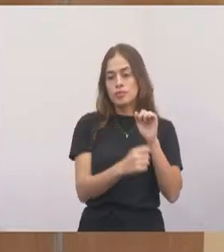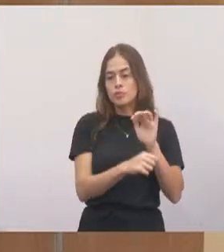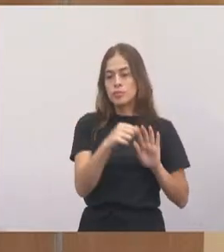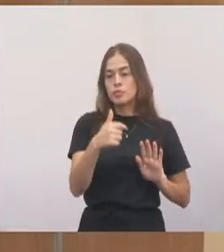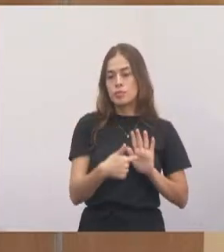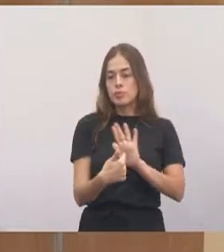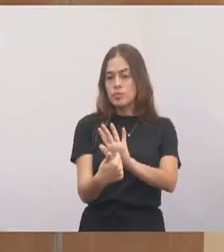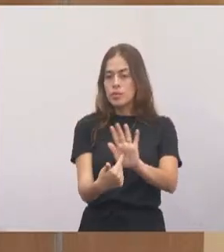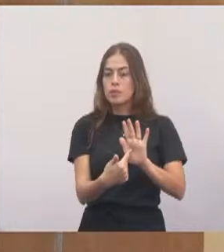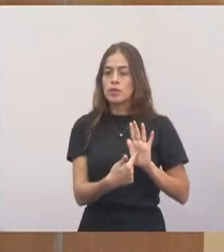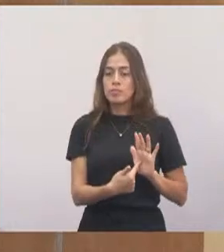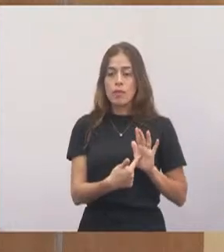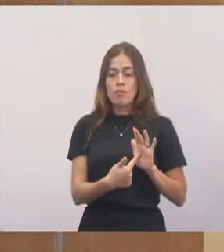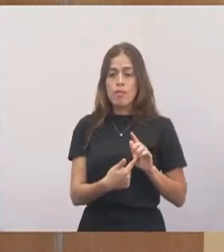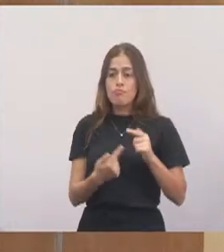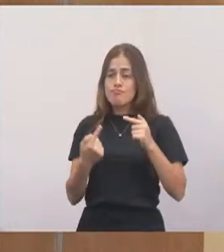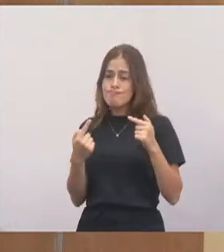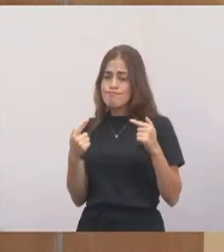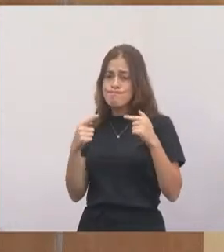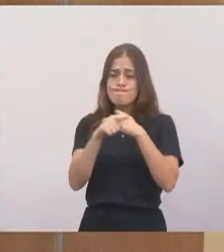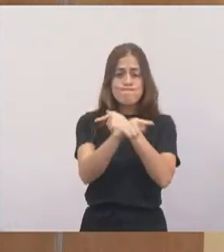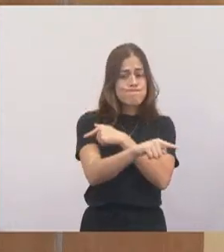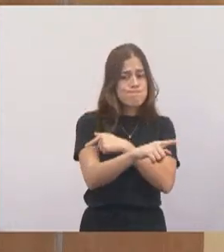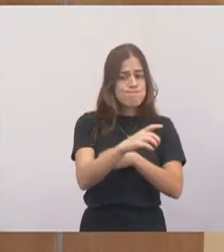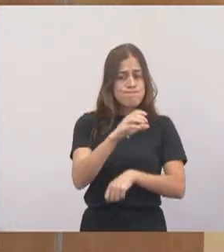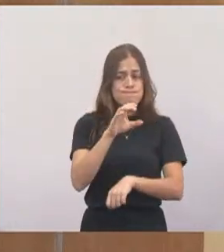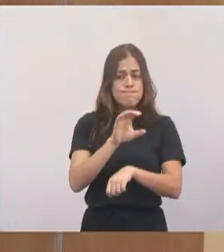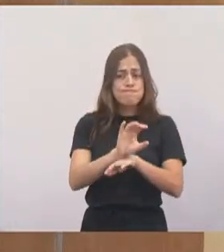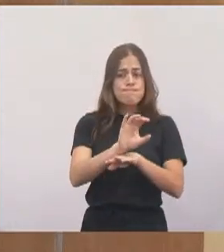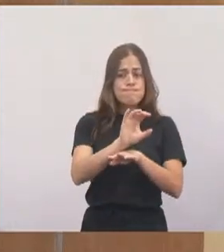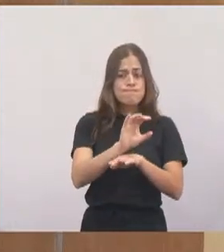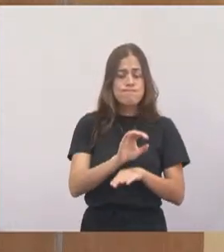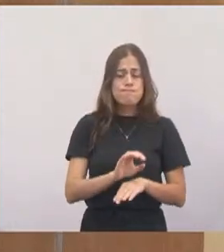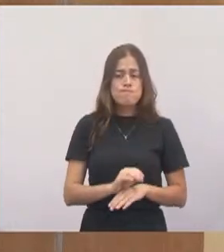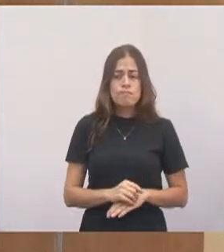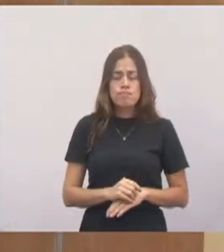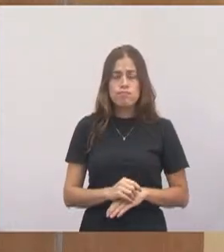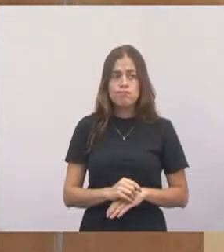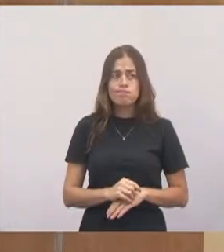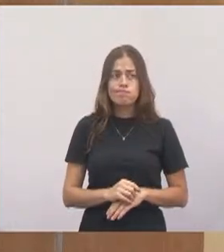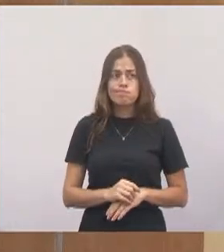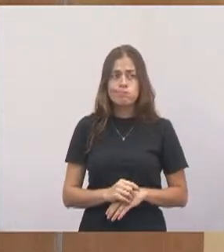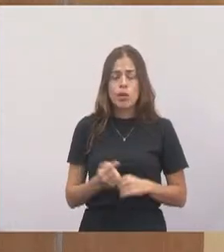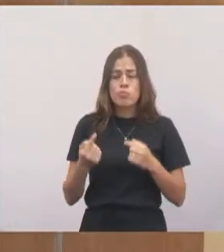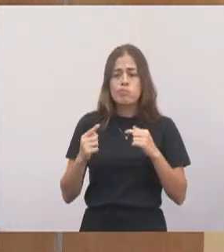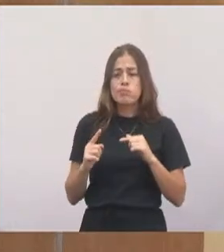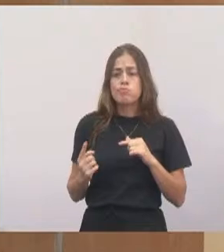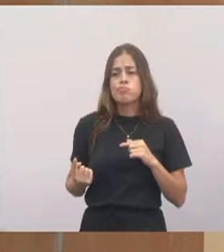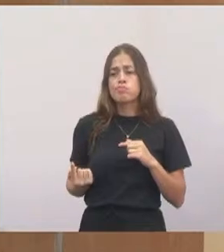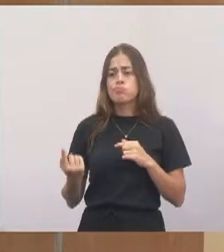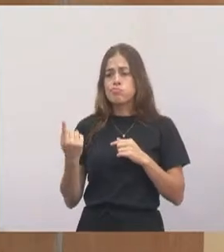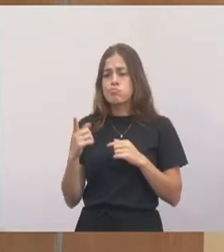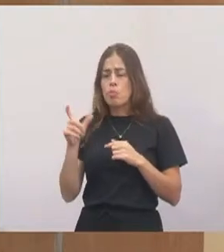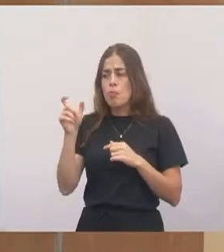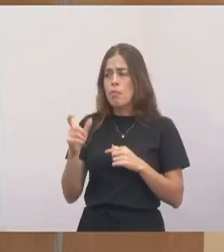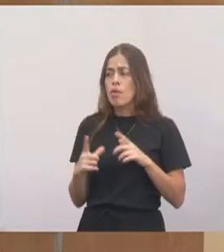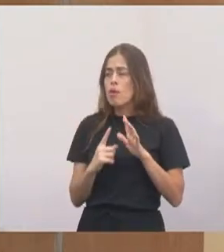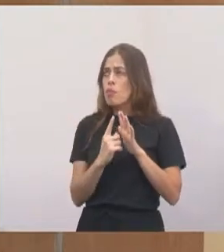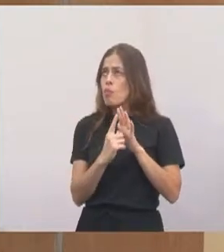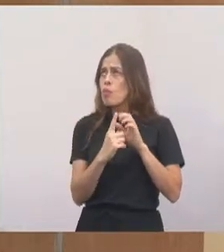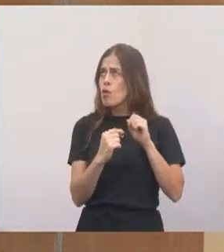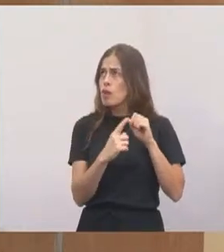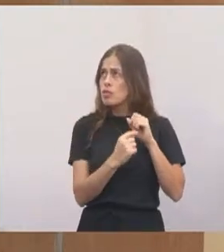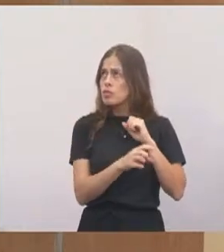apresenta critério inconstitucional que violam princípio da isonomia conferida no artigo 5º